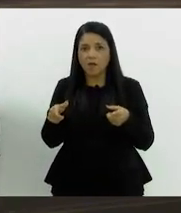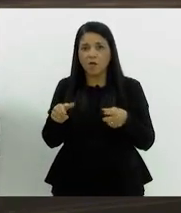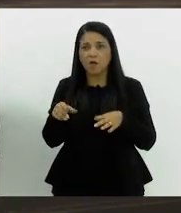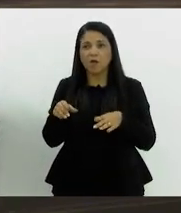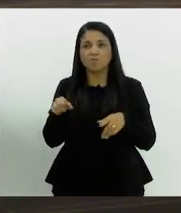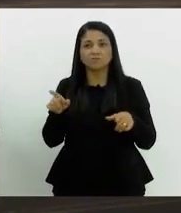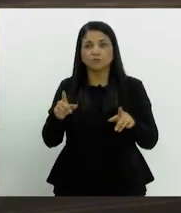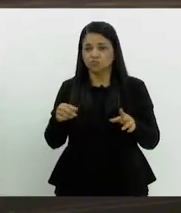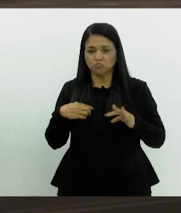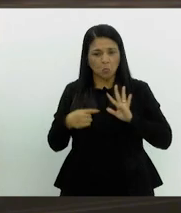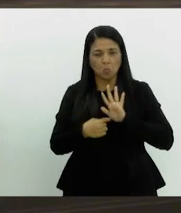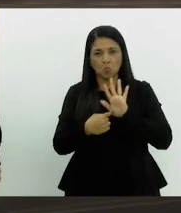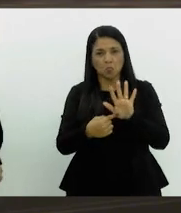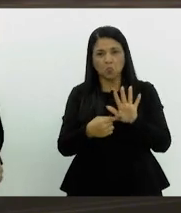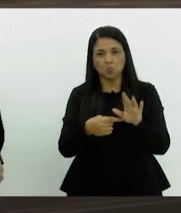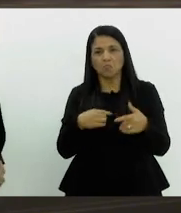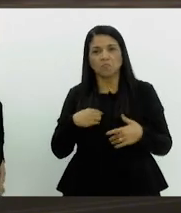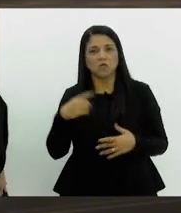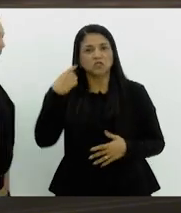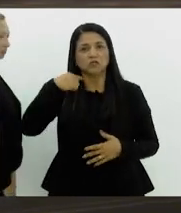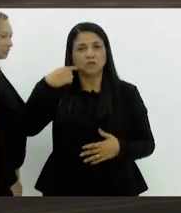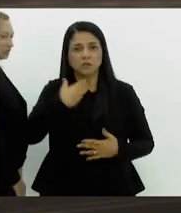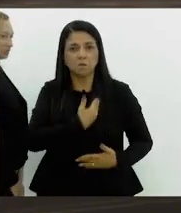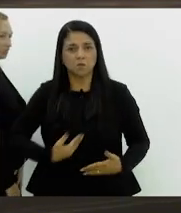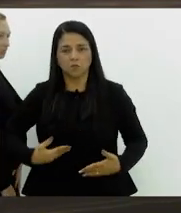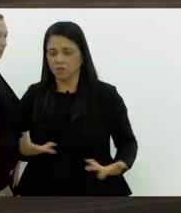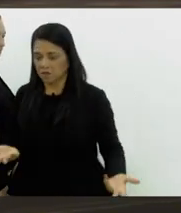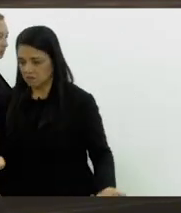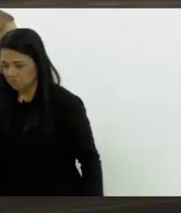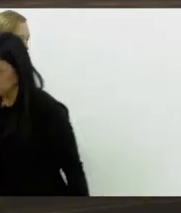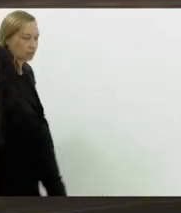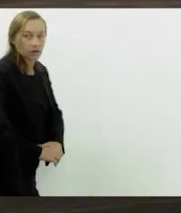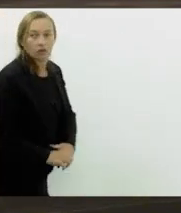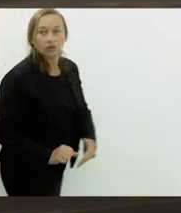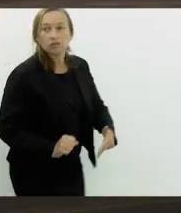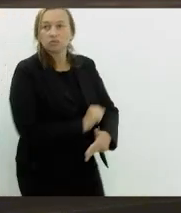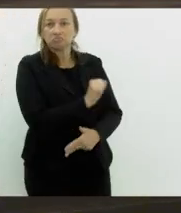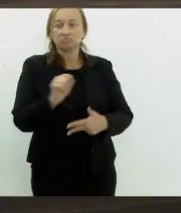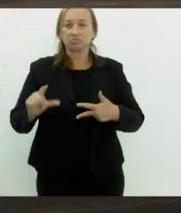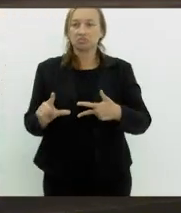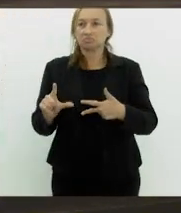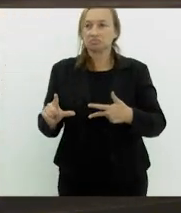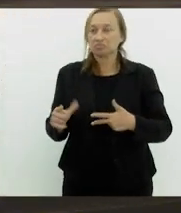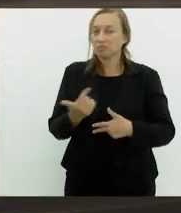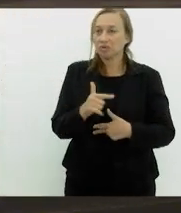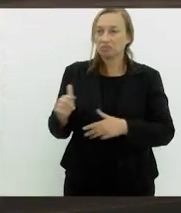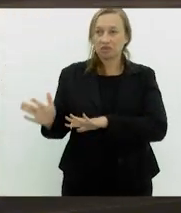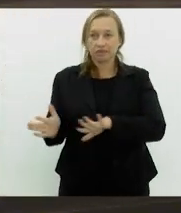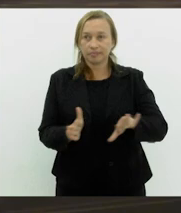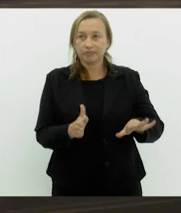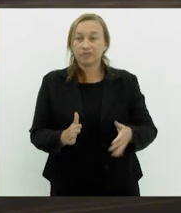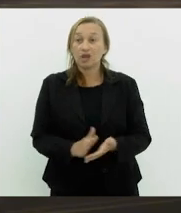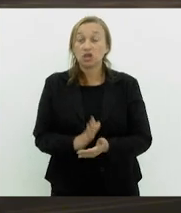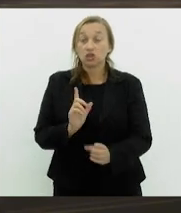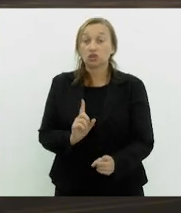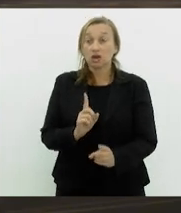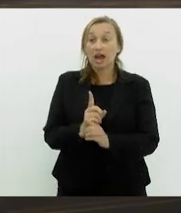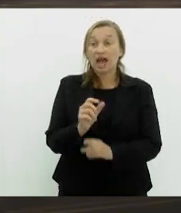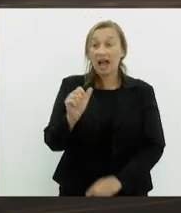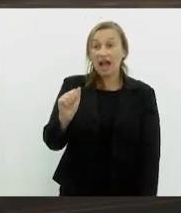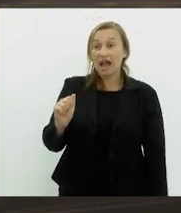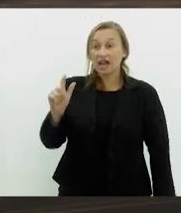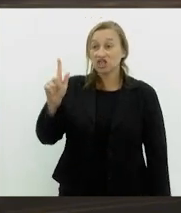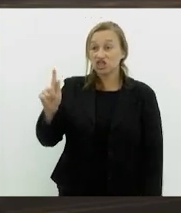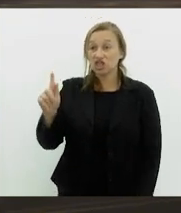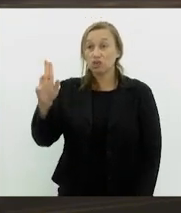previsão de uma advocacia pública no Poder Legislativo. Não trouxe. A gente encontra a AGU, encontra as